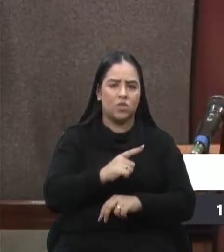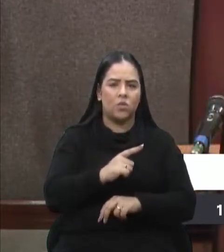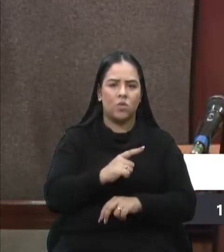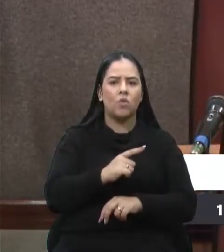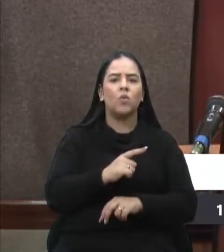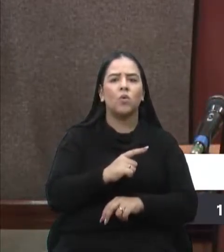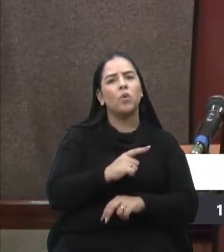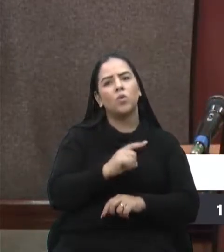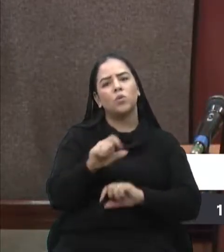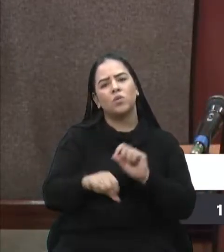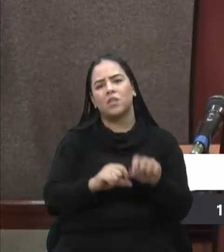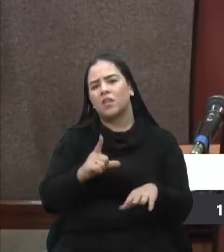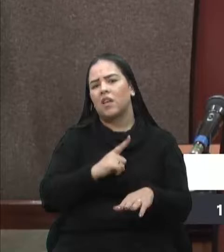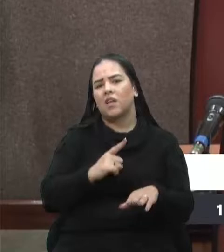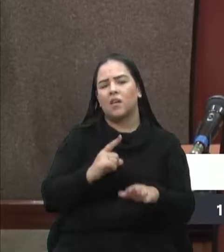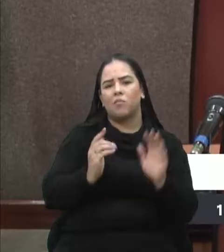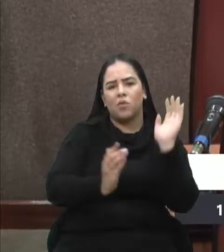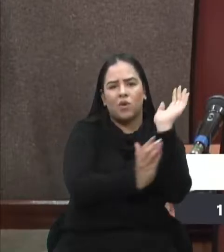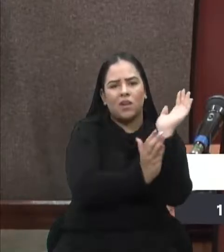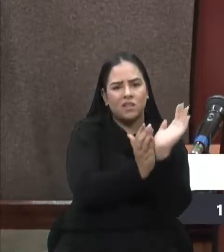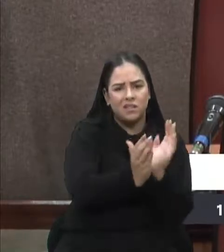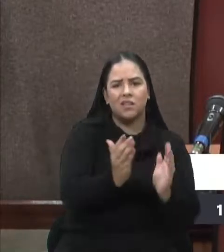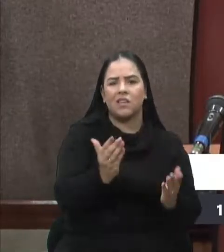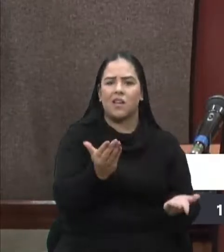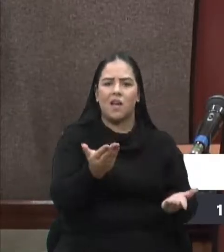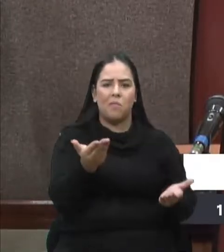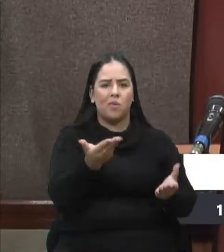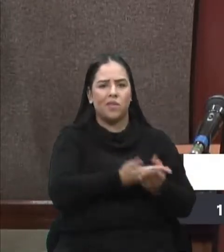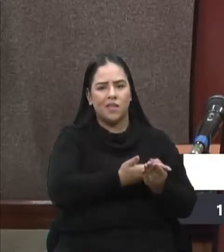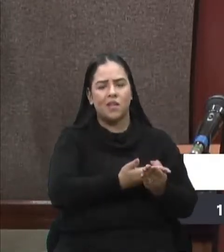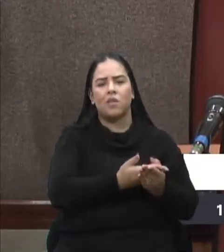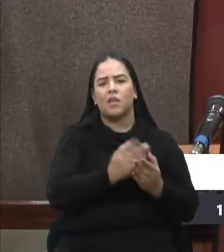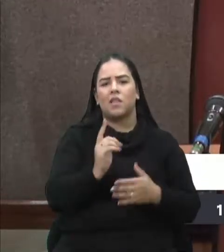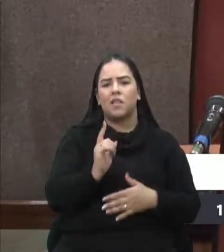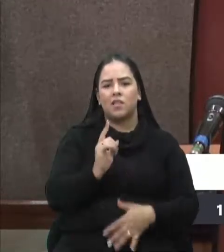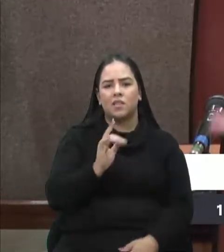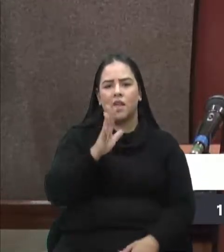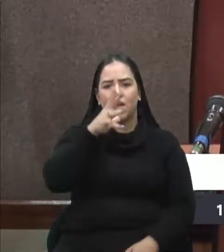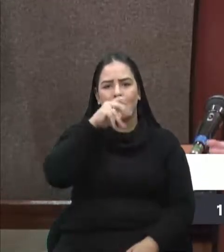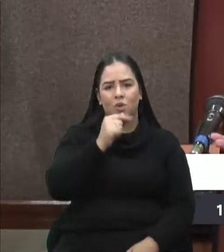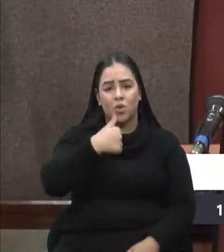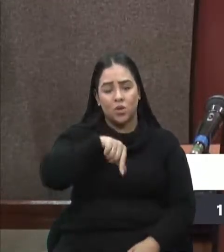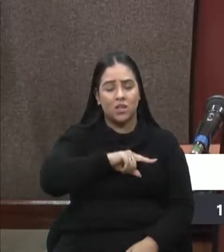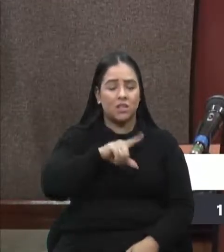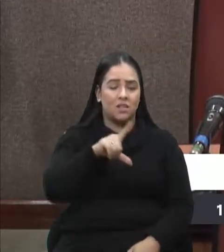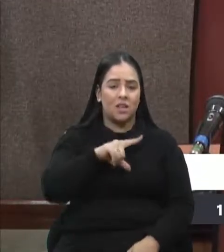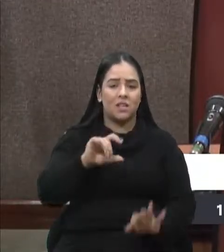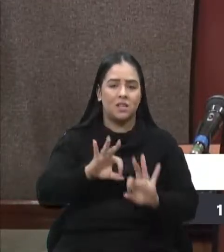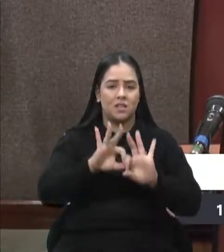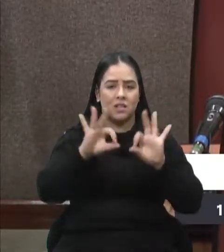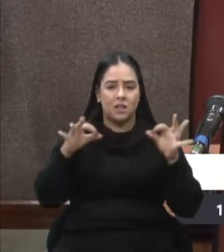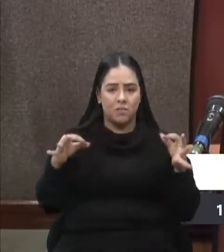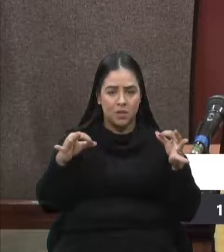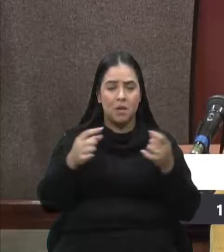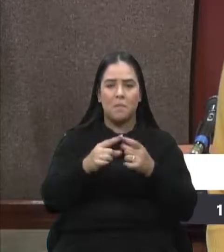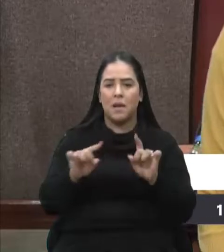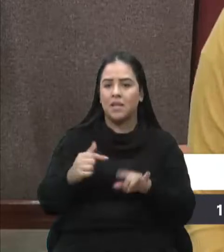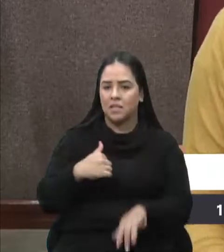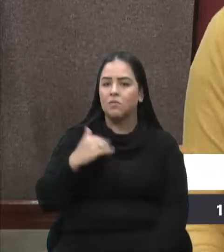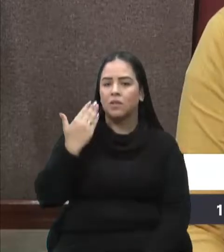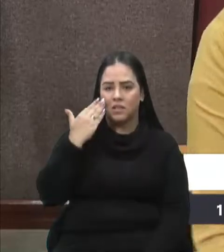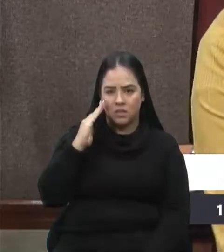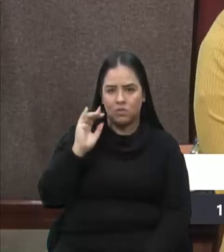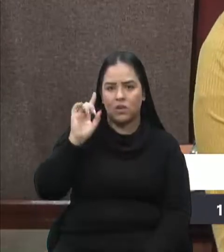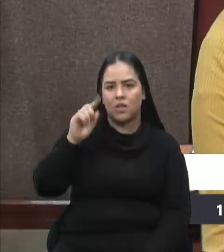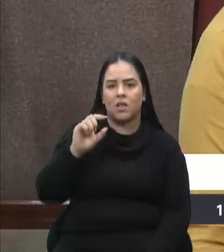de burocracia, de processinho, enfim, que demora para andar. A gente tem formas tão mais simples, às vezes, de resolver, mas eu entendo que